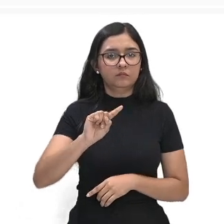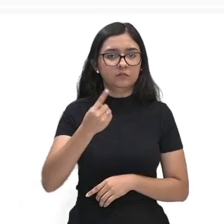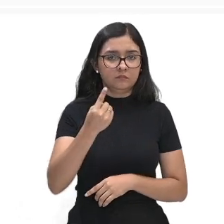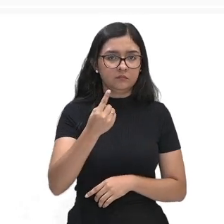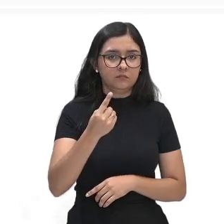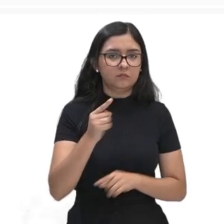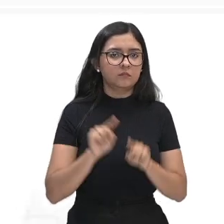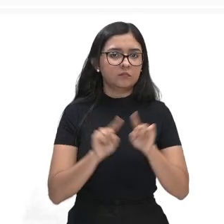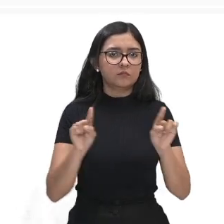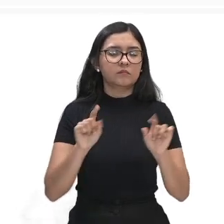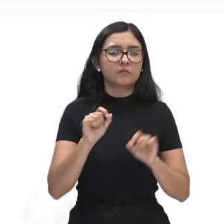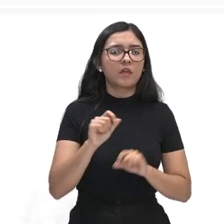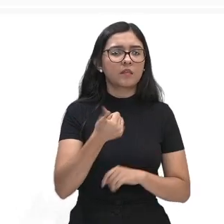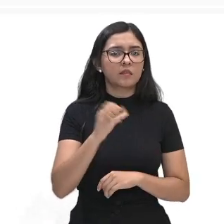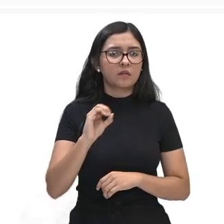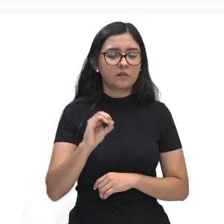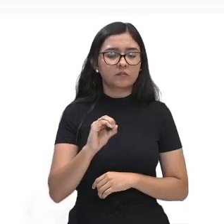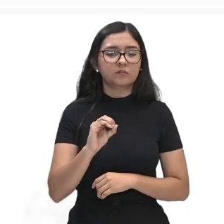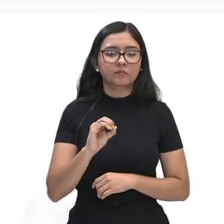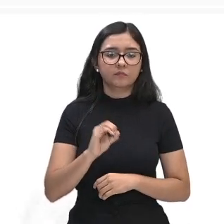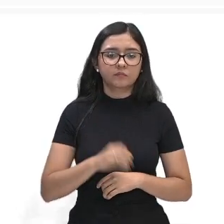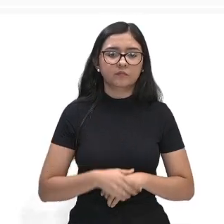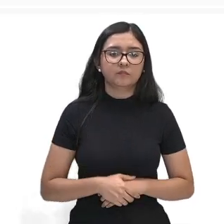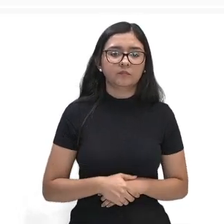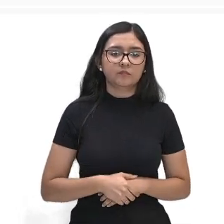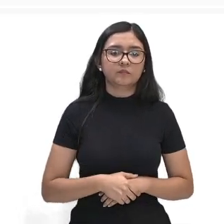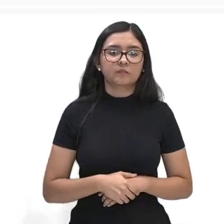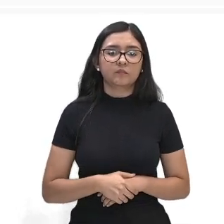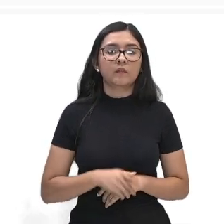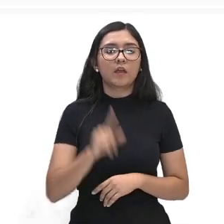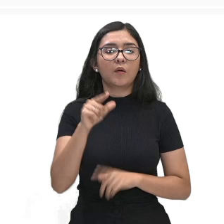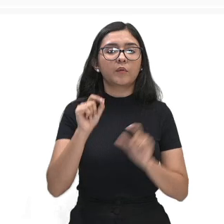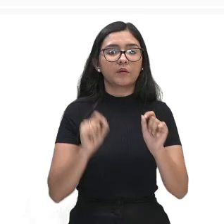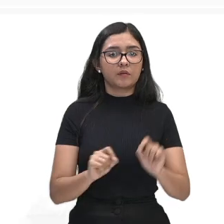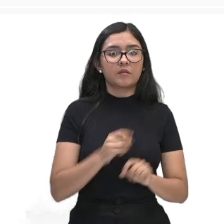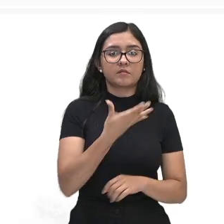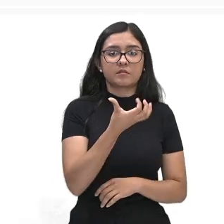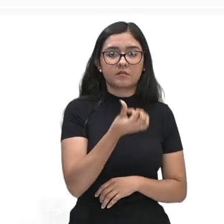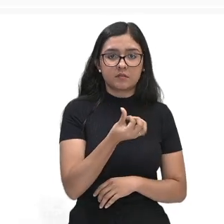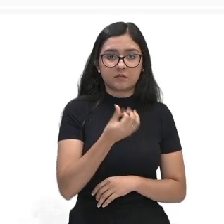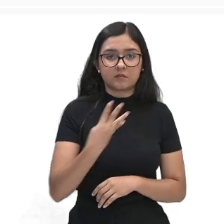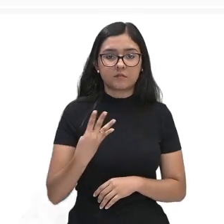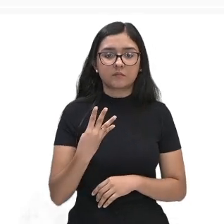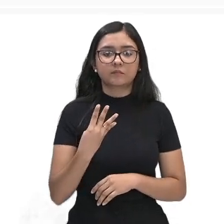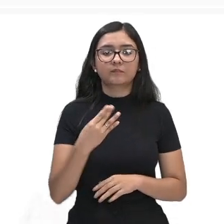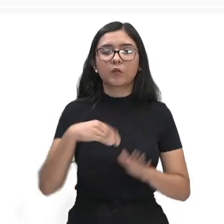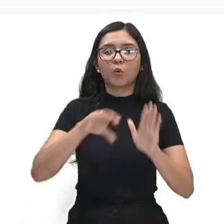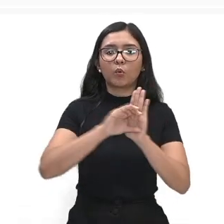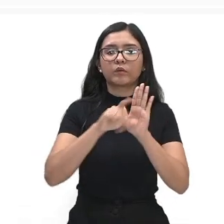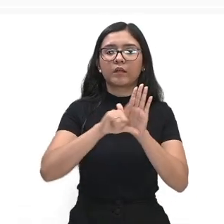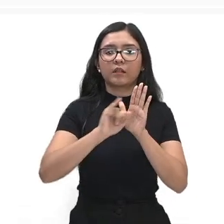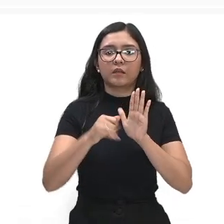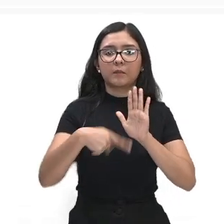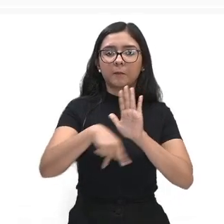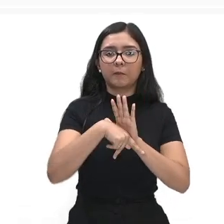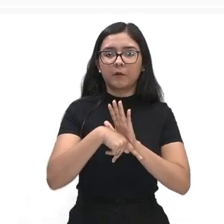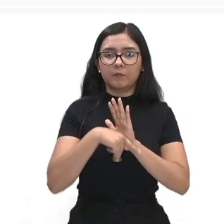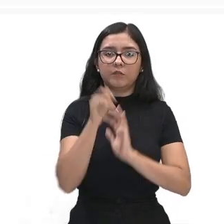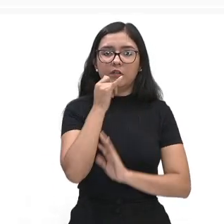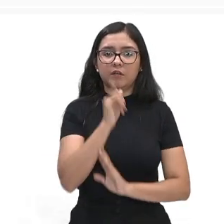E 6,4 vezes 10 é 64 Coulomb, que é a unidade de medida da